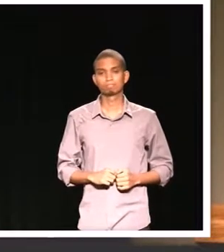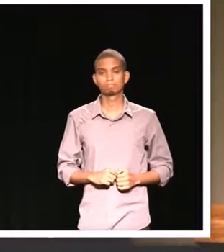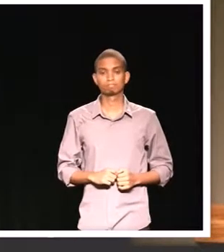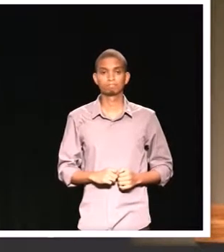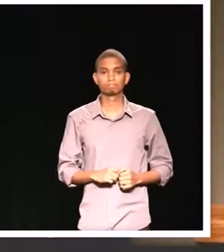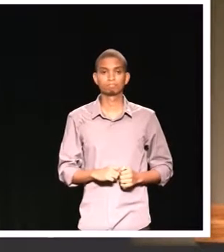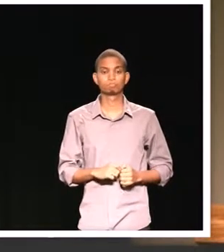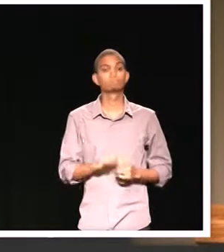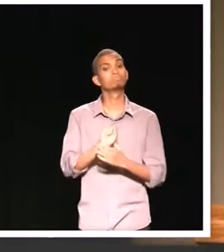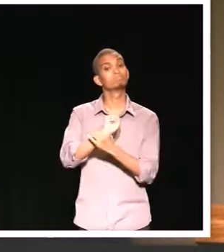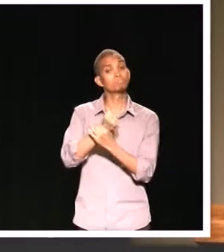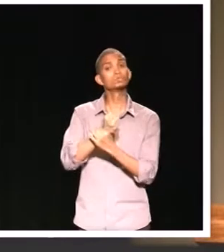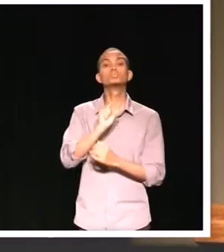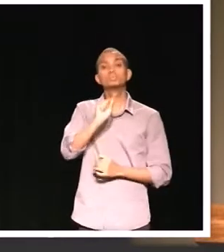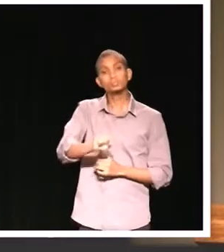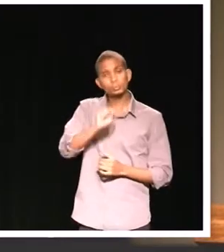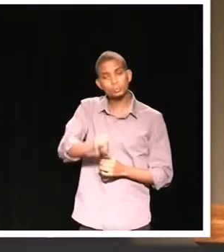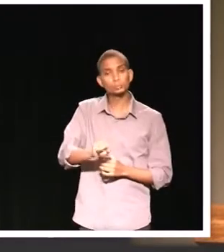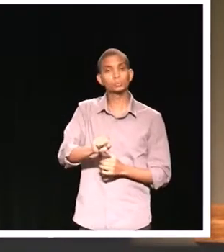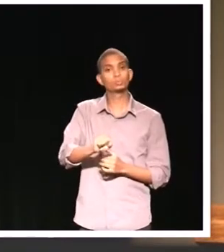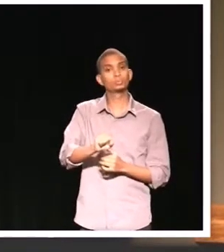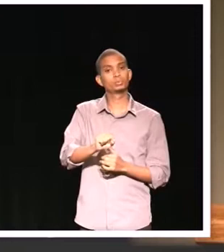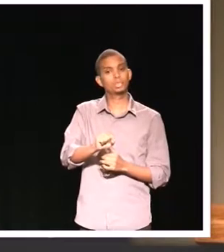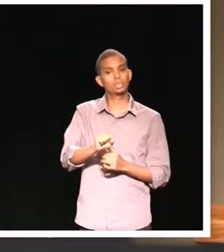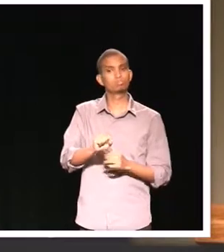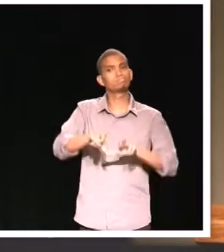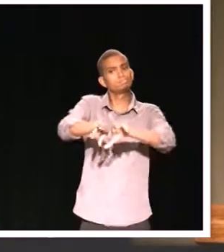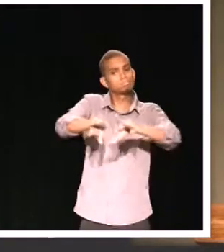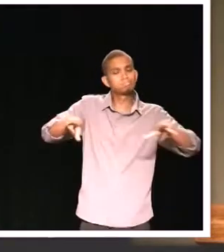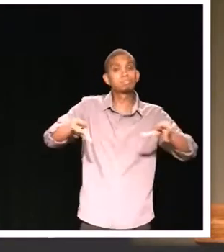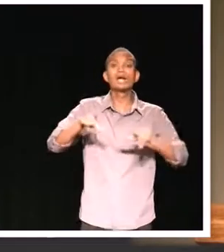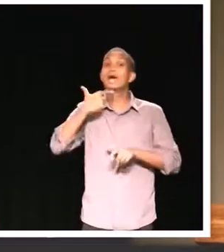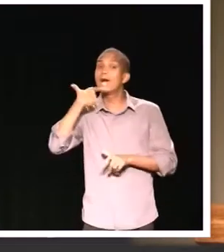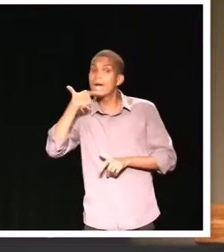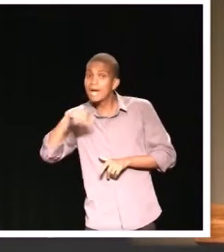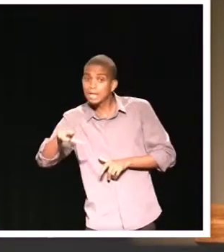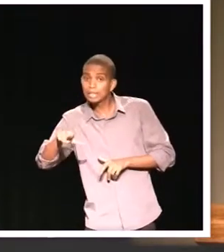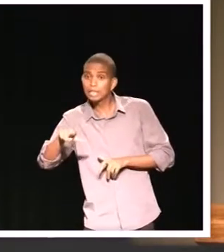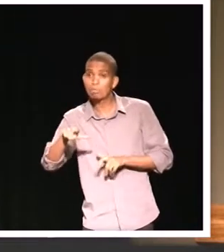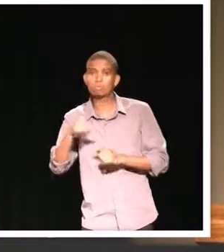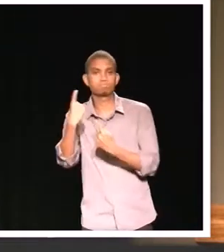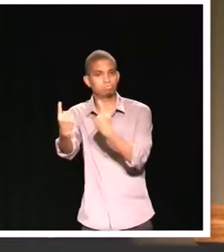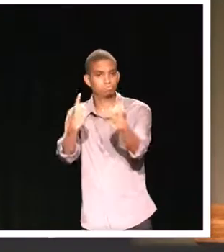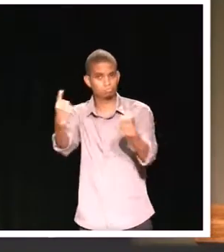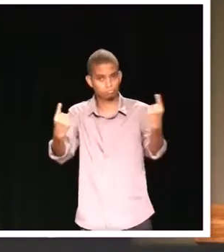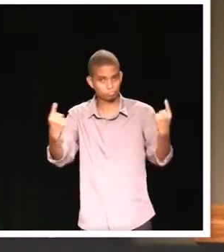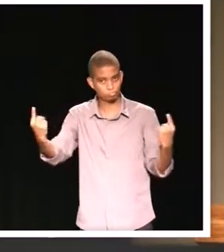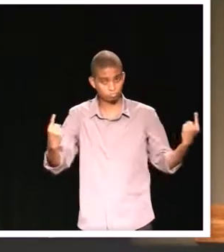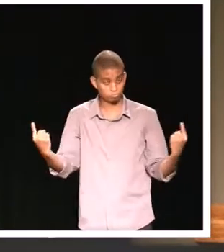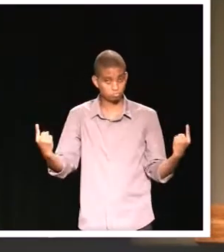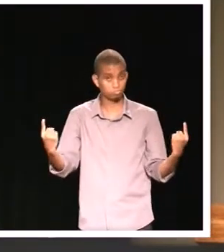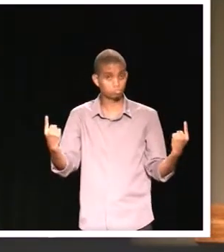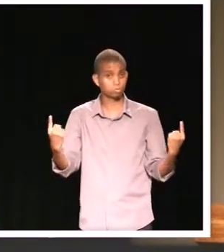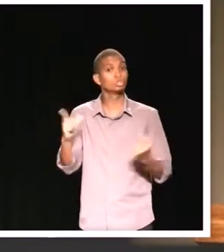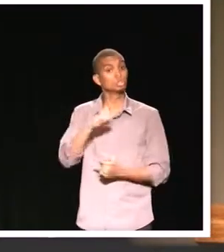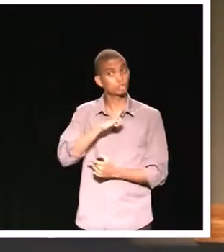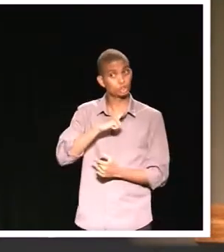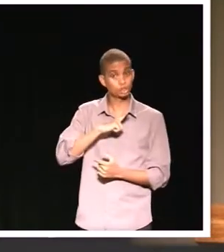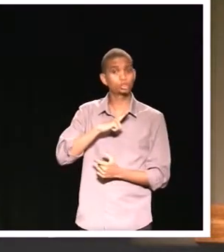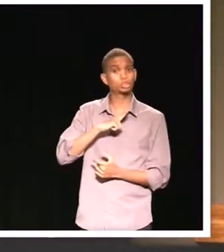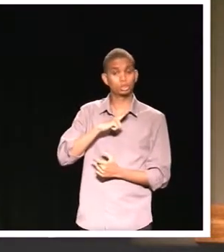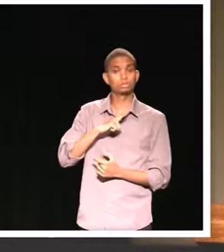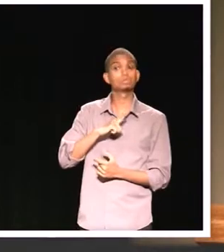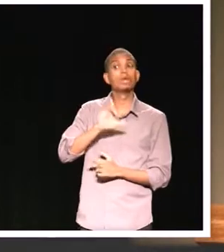Garantem a proteção no uso das variedades de língua que cada falante considera importantes. Cada falante